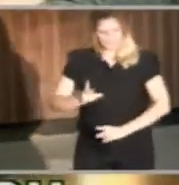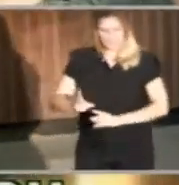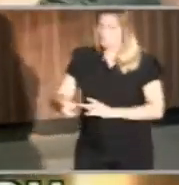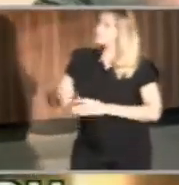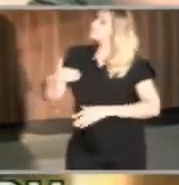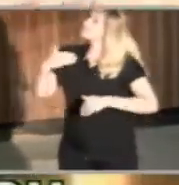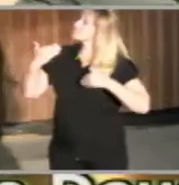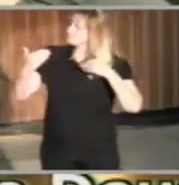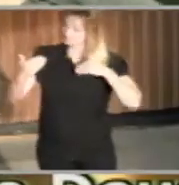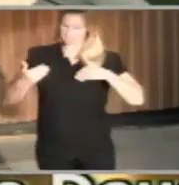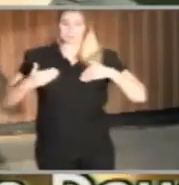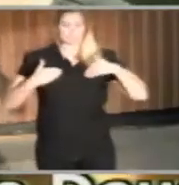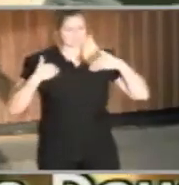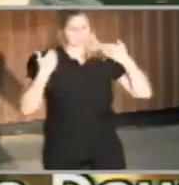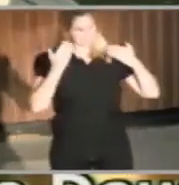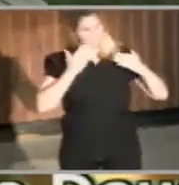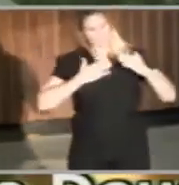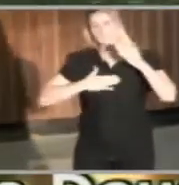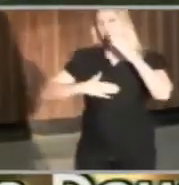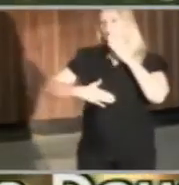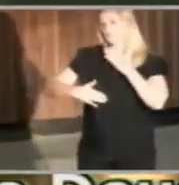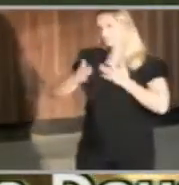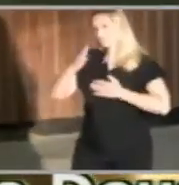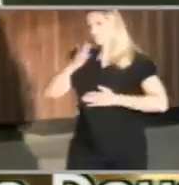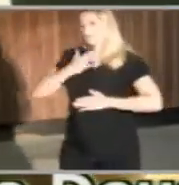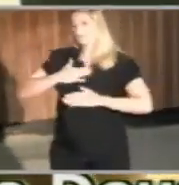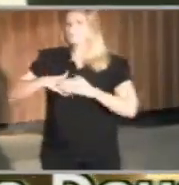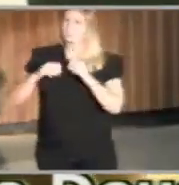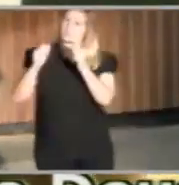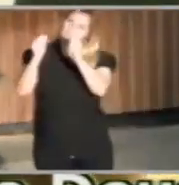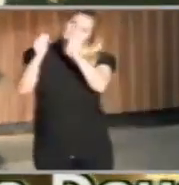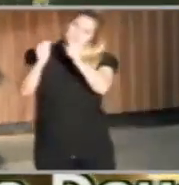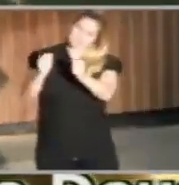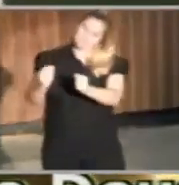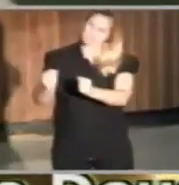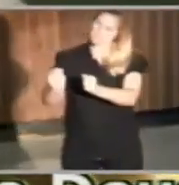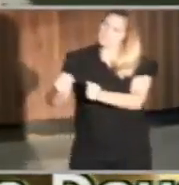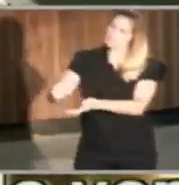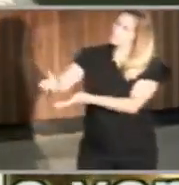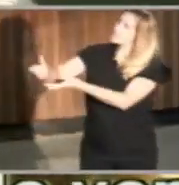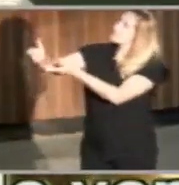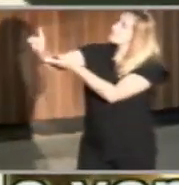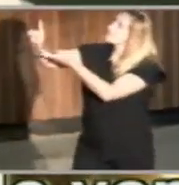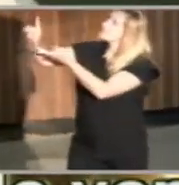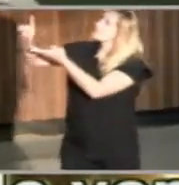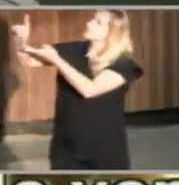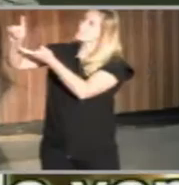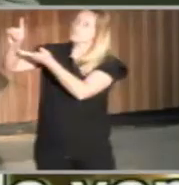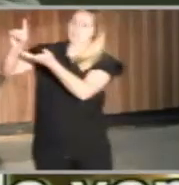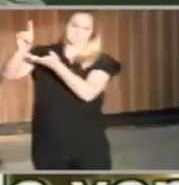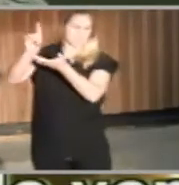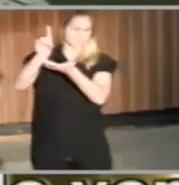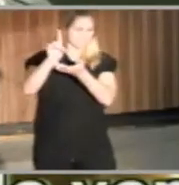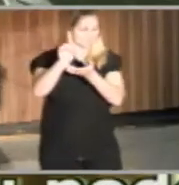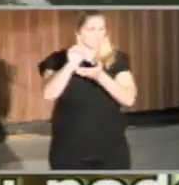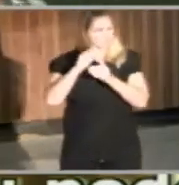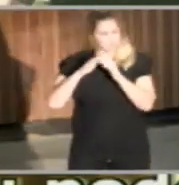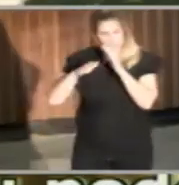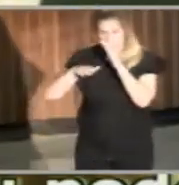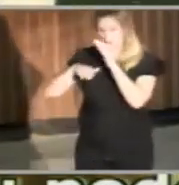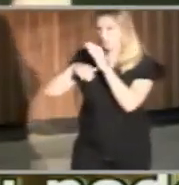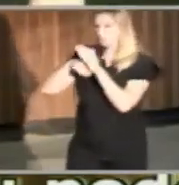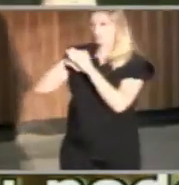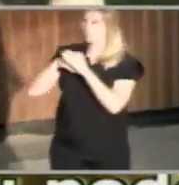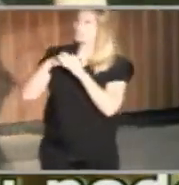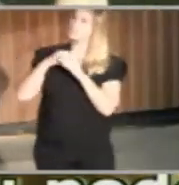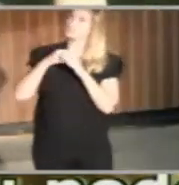bem contente estou, descansando no poder de Deus. Tudo hei de